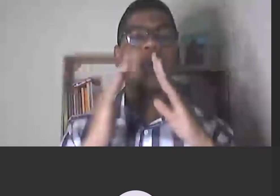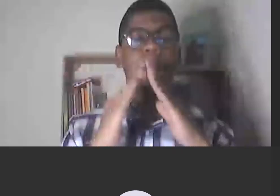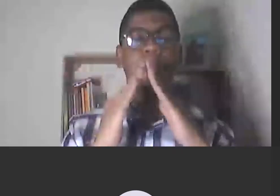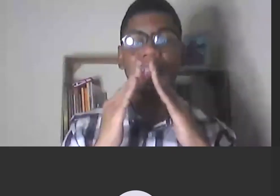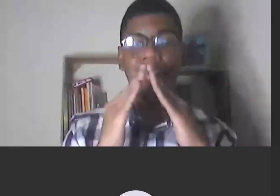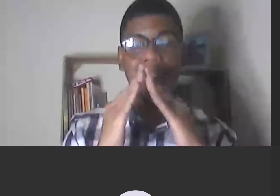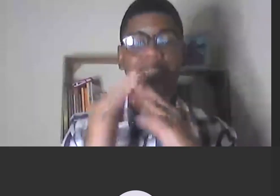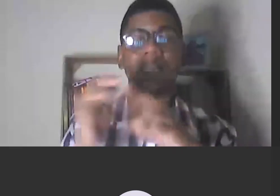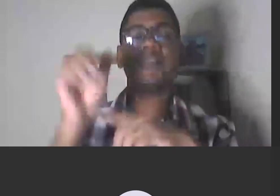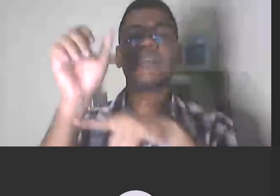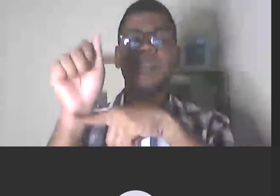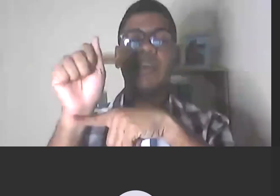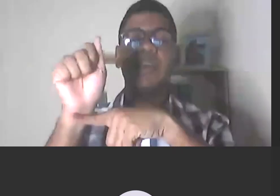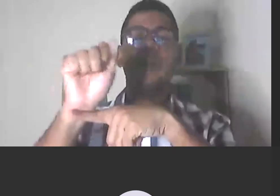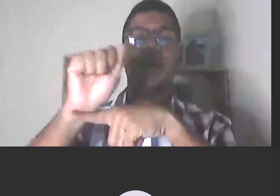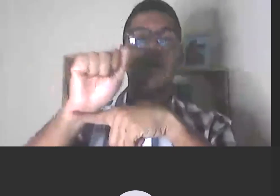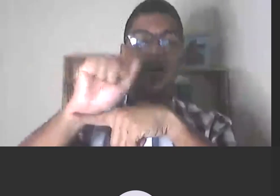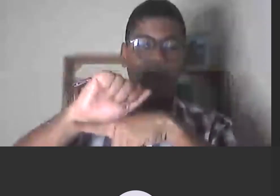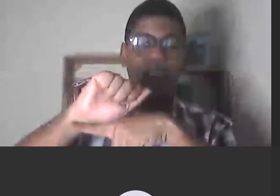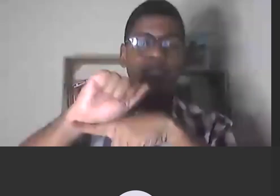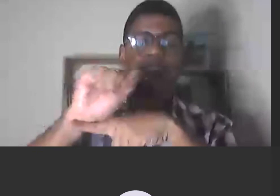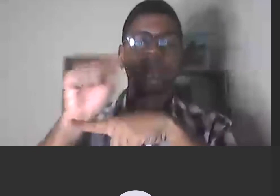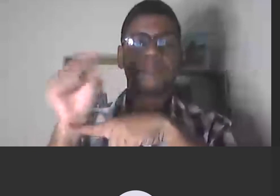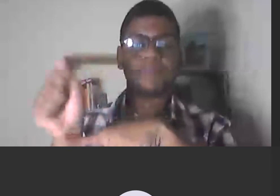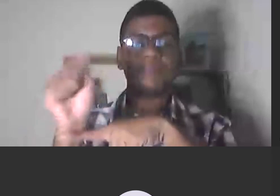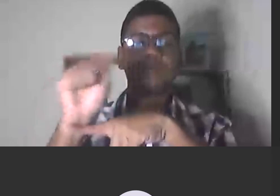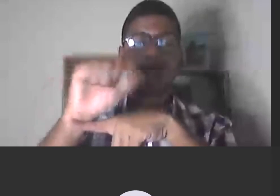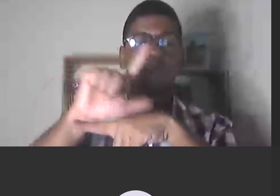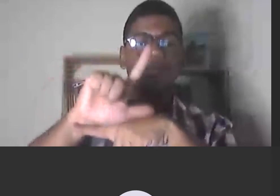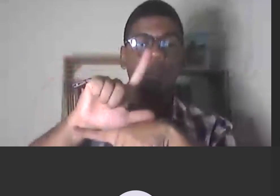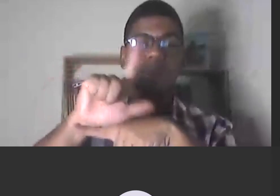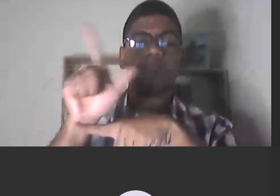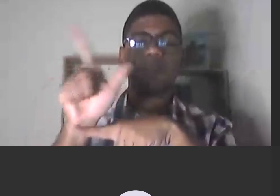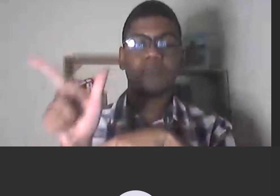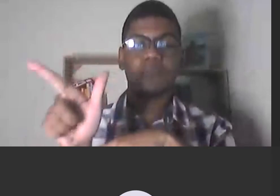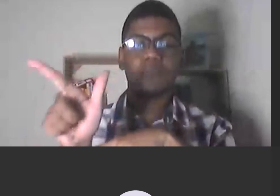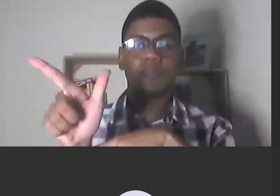Tá? A minha casa é alugada.